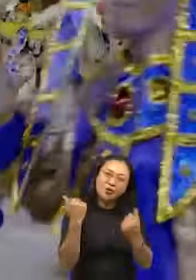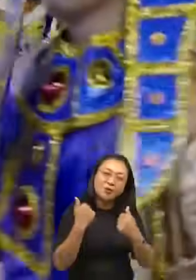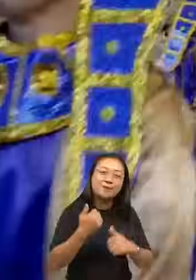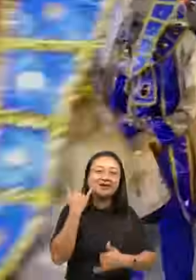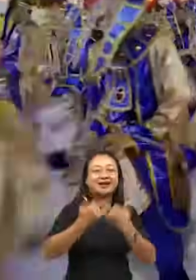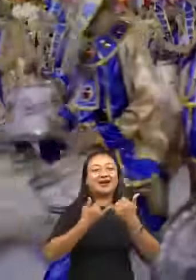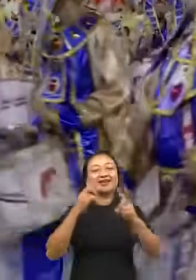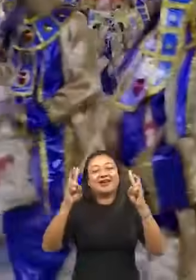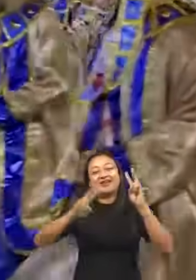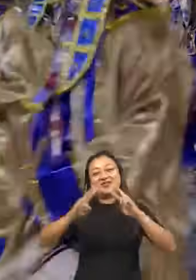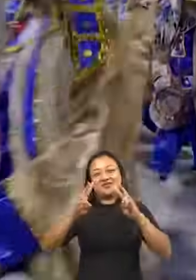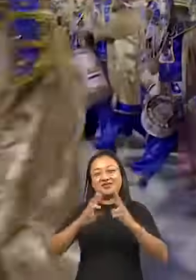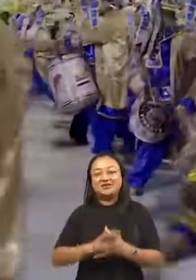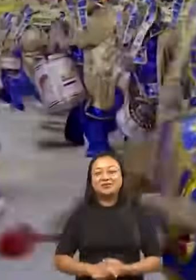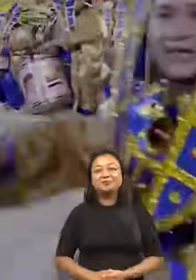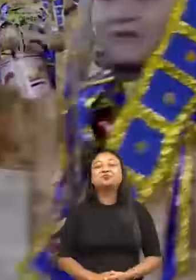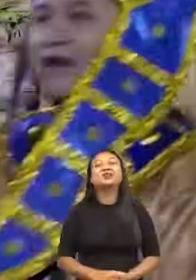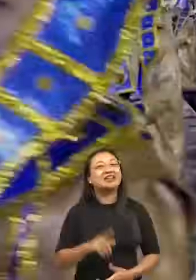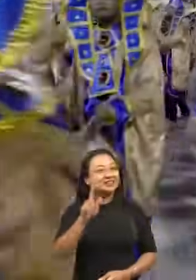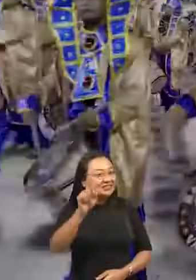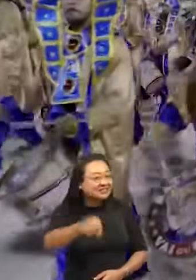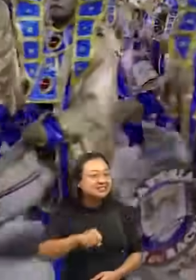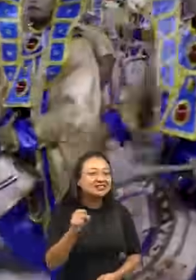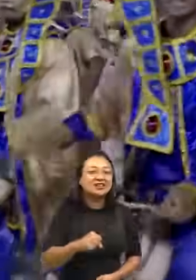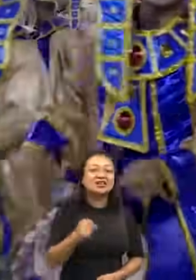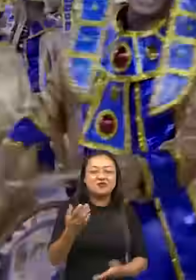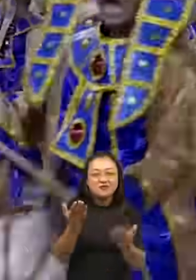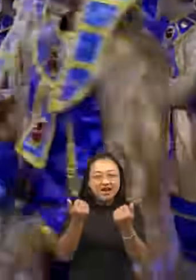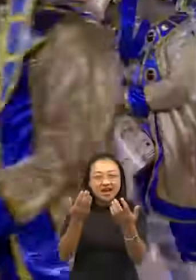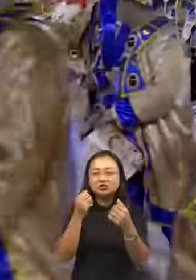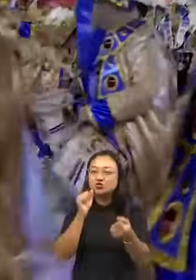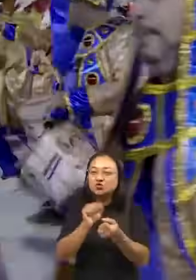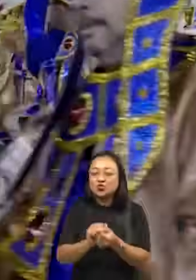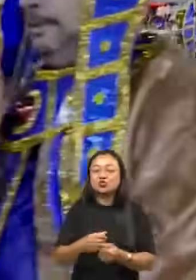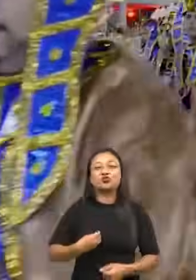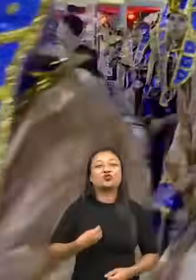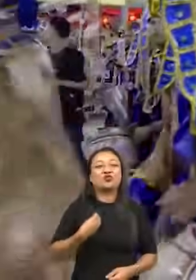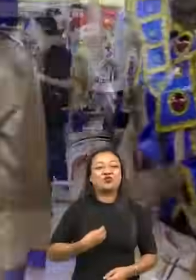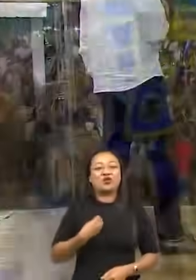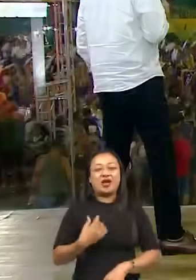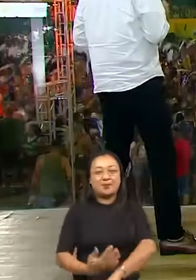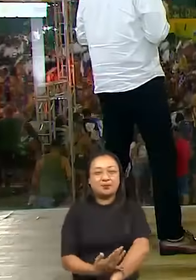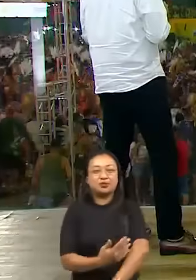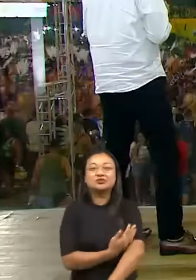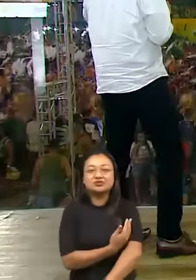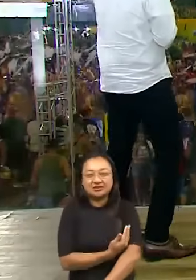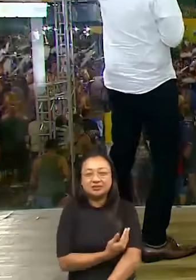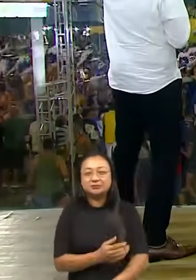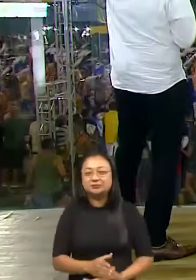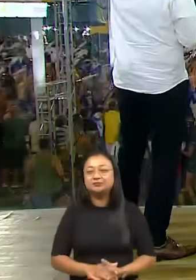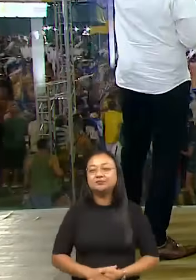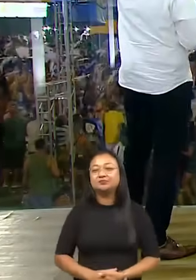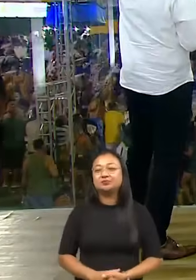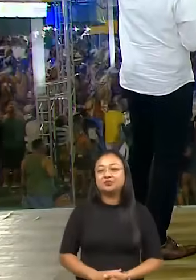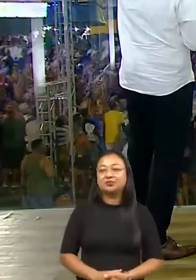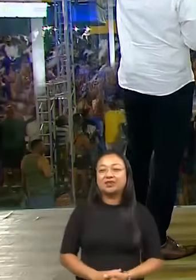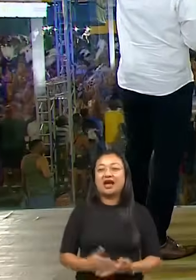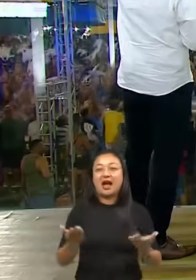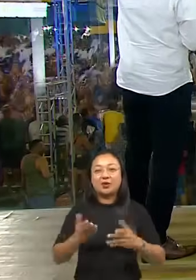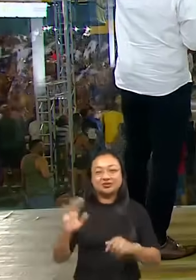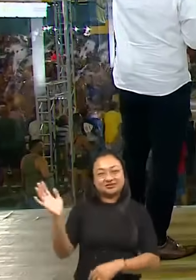carnaval. Exatamente, né? Vem com a gente viver essa emoção. E que dando emoção. Dando tchauzinho aqui pra gente, dando tchauzinho pra gente, vai. Nossa